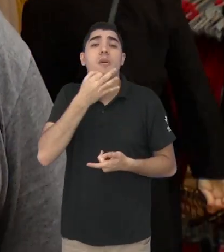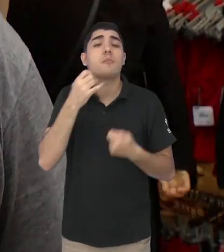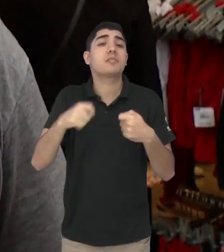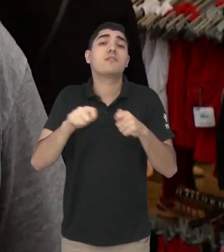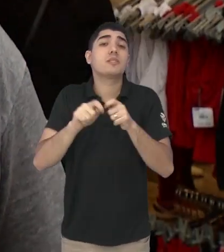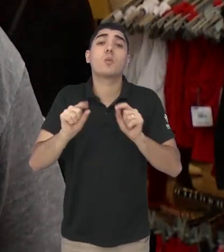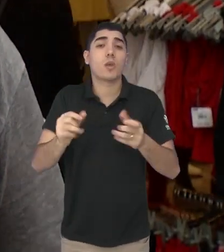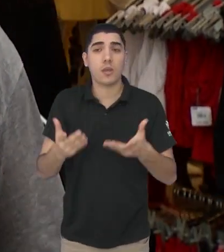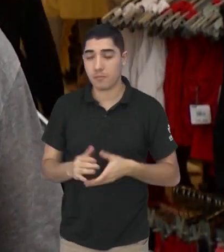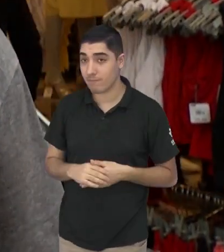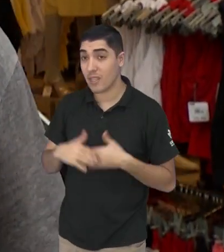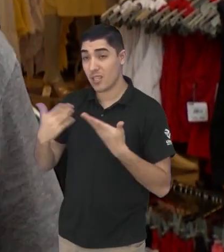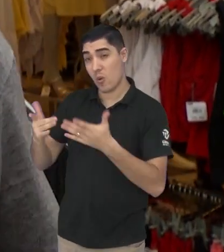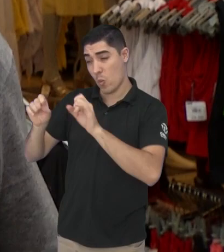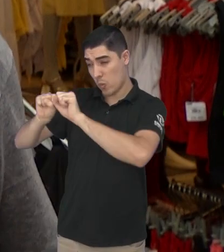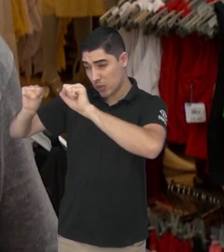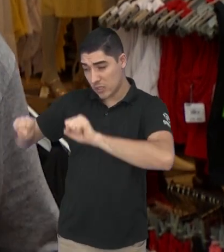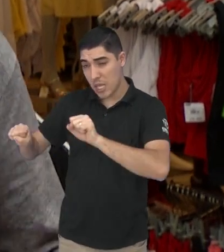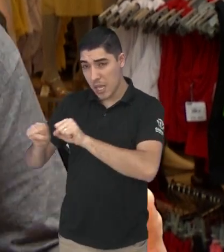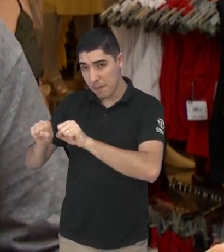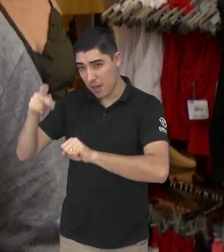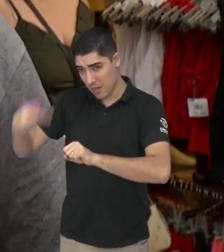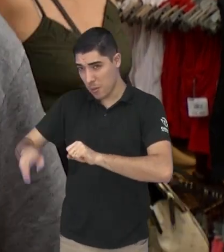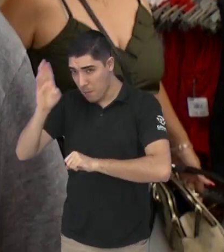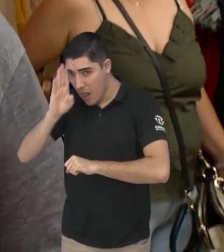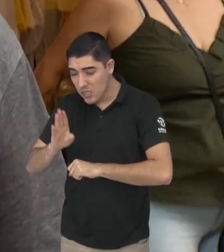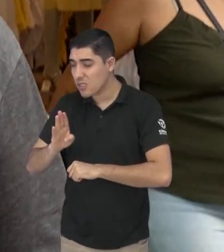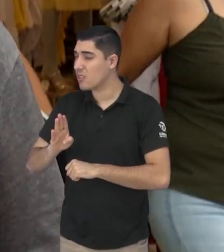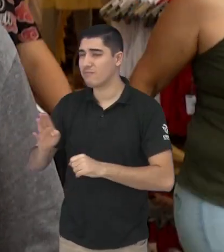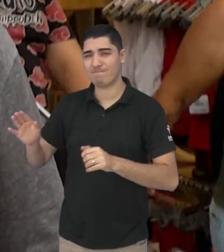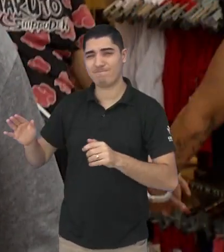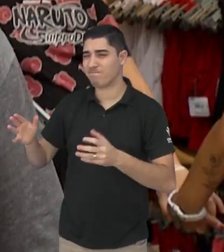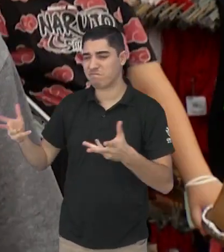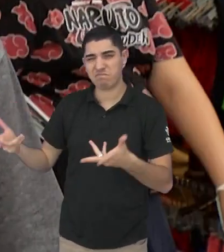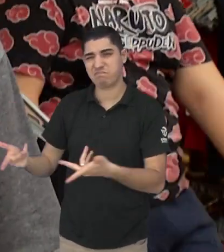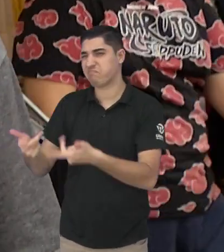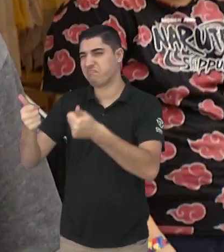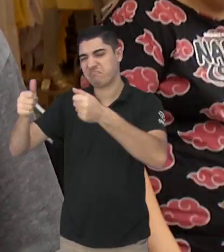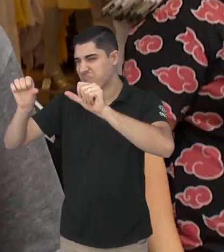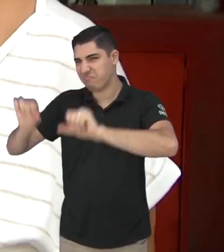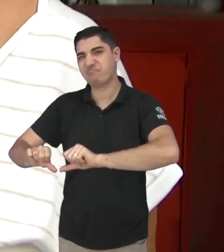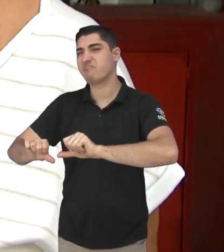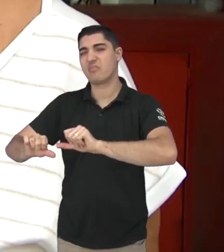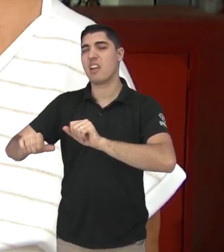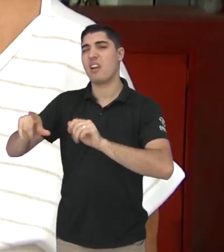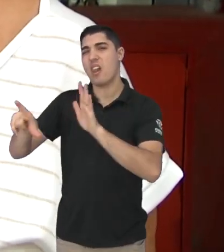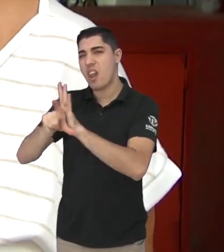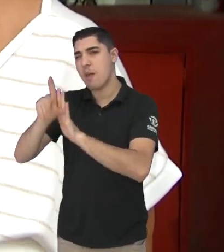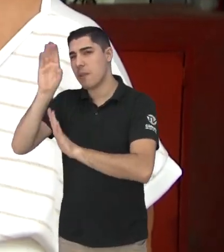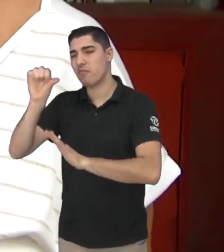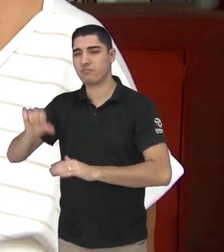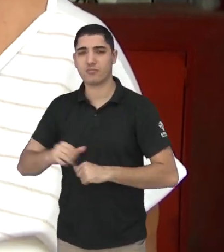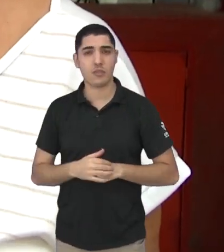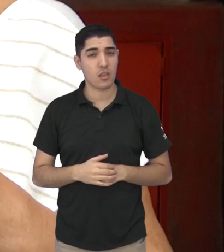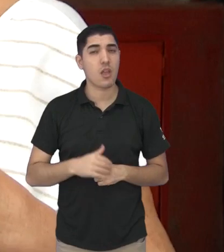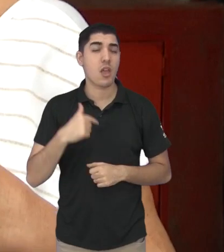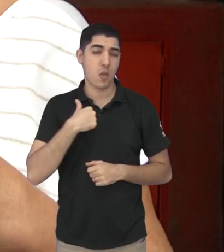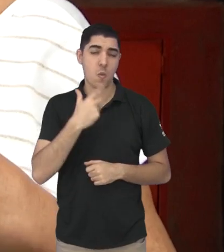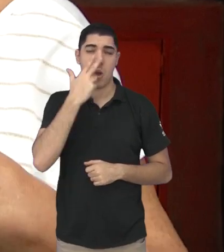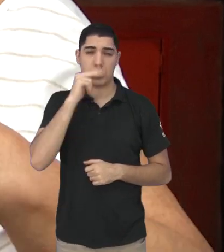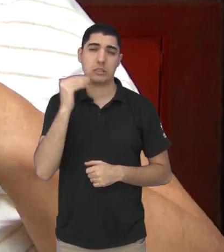porque o sistema, né? O sistema brasileiro, a lei é muito devagar, é muito frágil, entendeu? Eu acho um pouco falha,